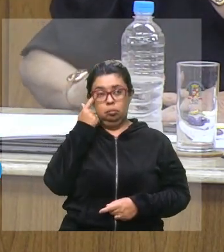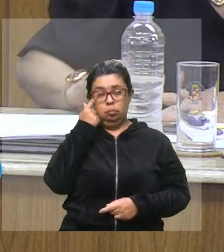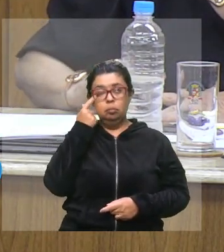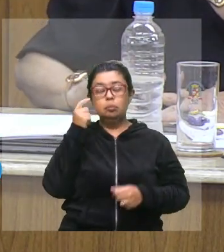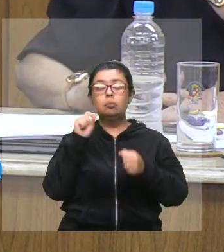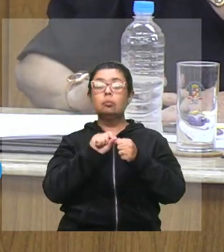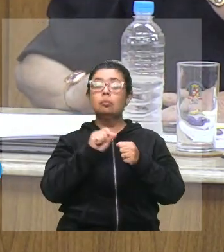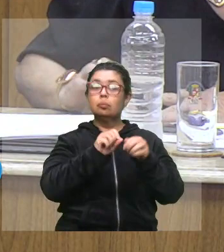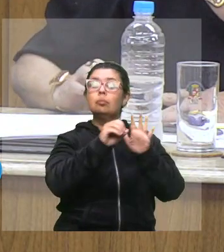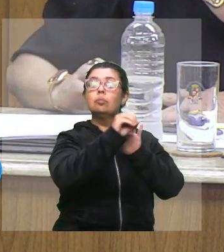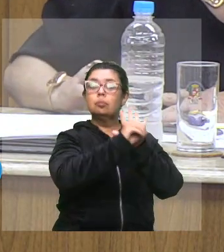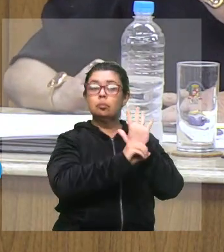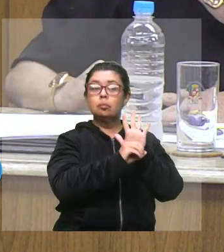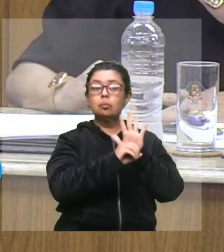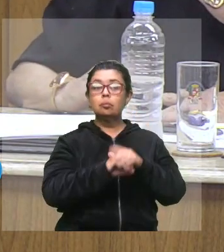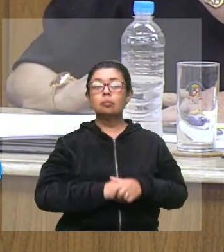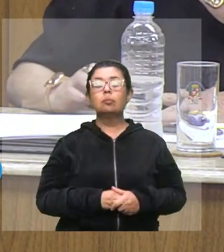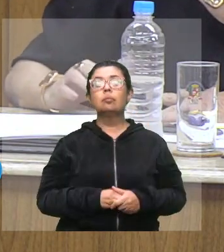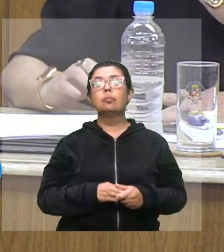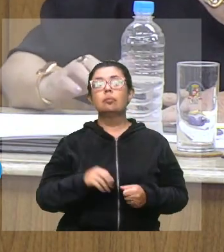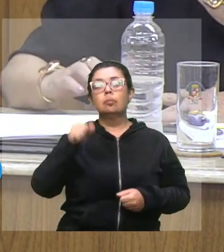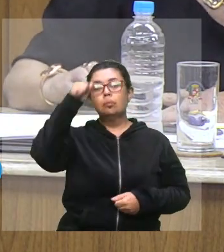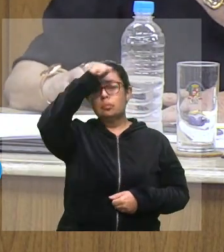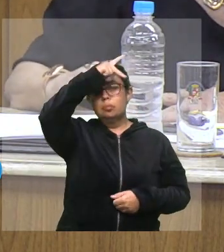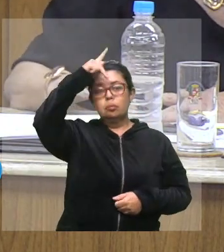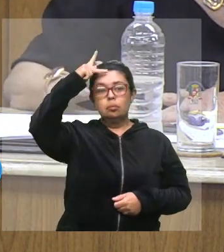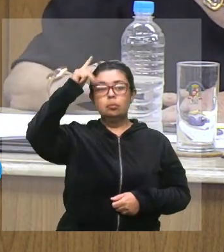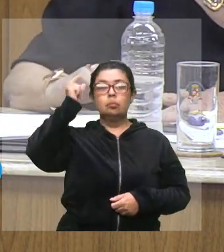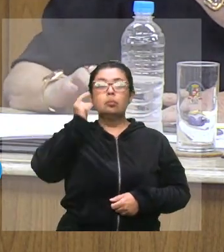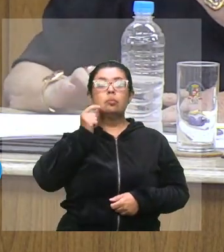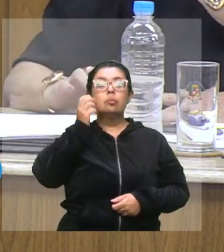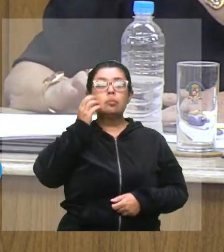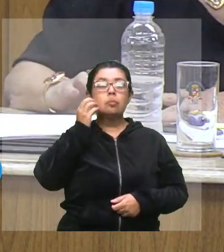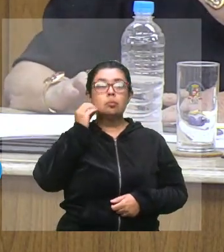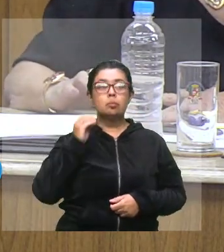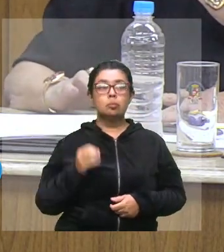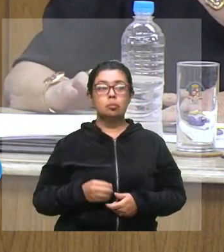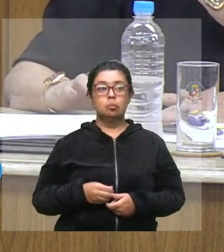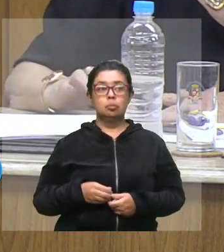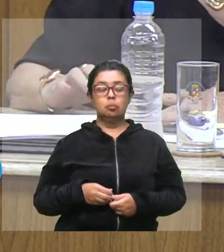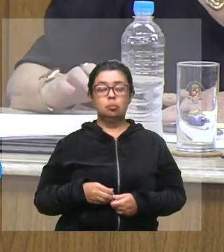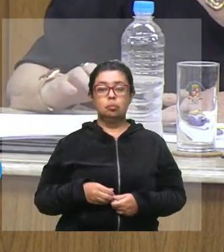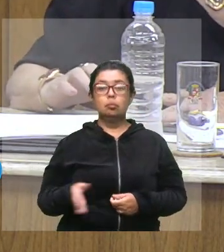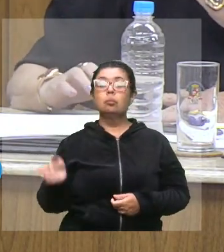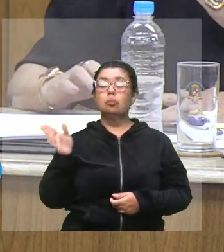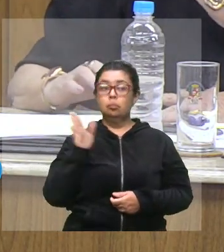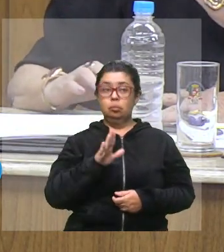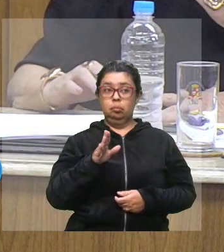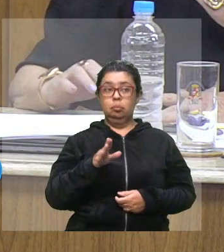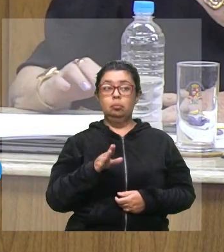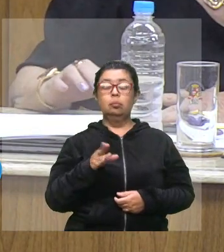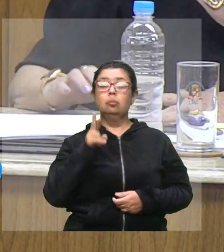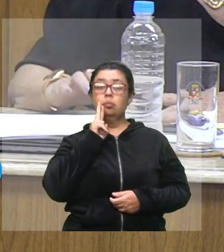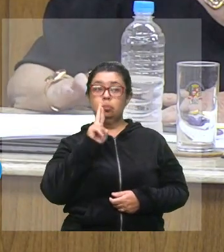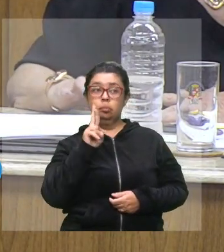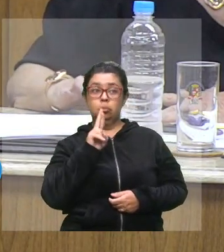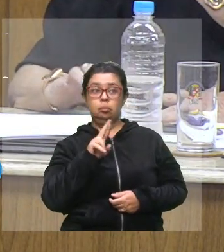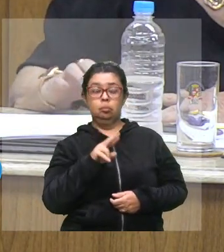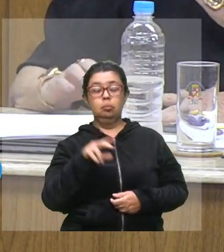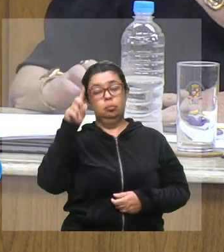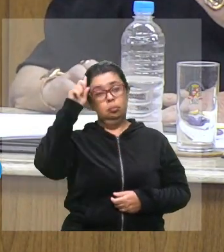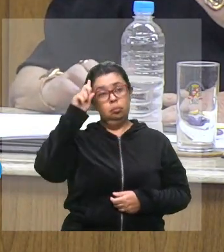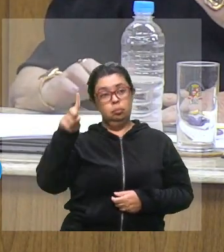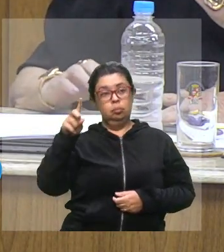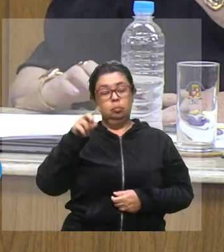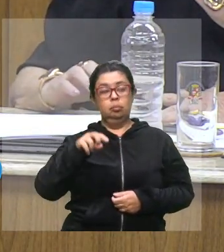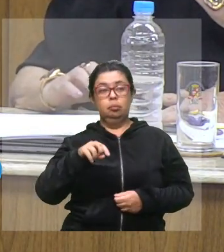ofício ao prefeito para que pudesse chegar o mais breve possível. Semana passada nós enviamos aqui